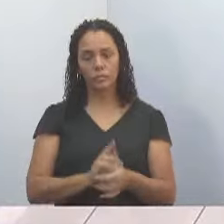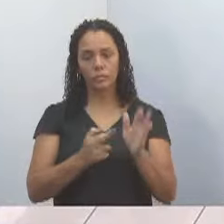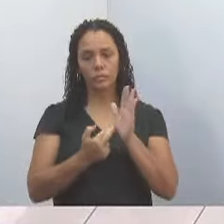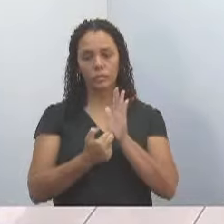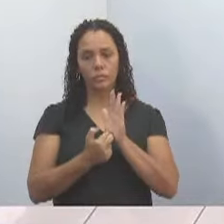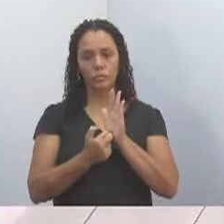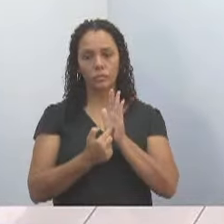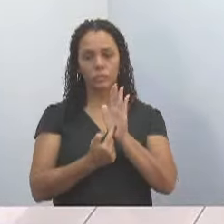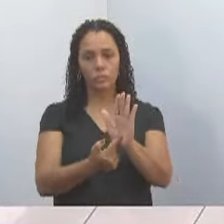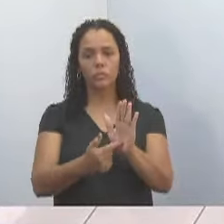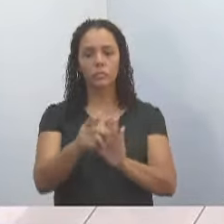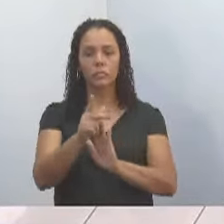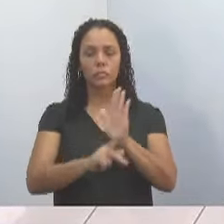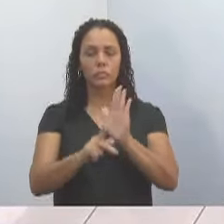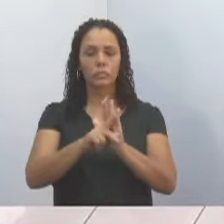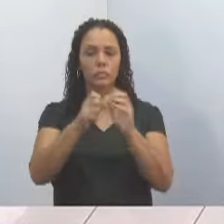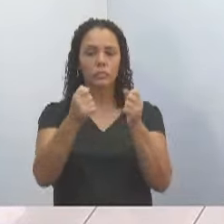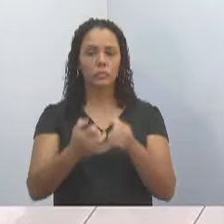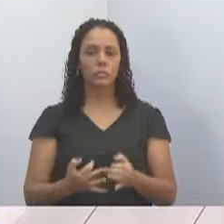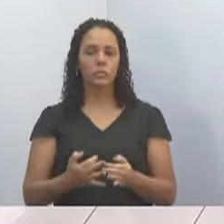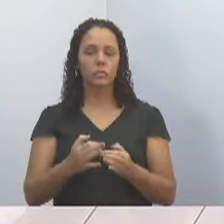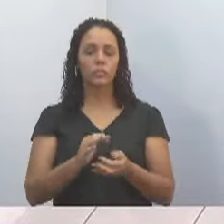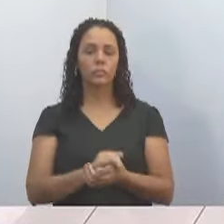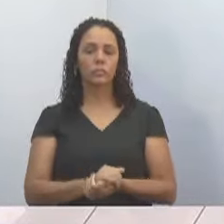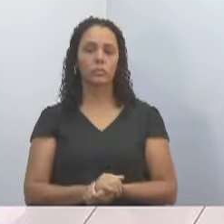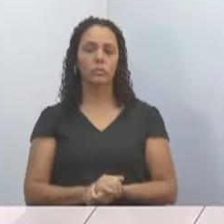Apresentação do projeto.